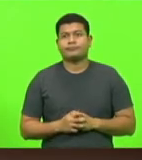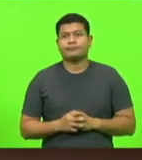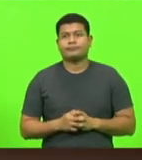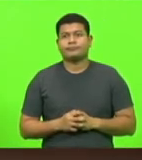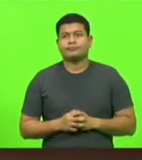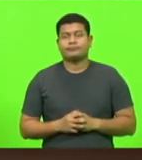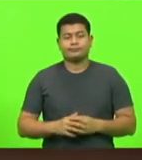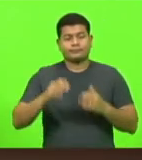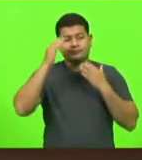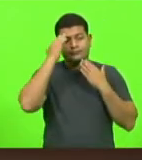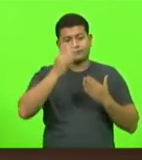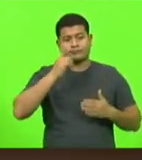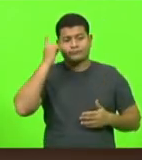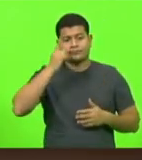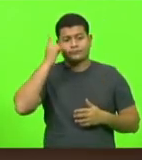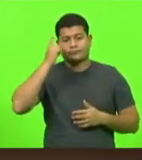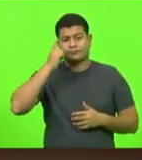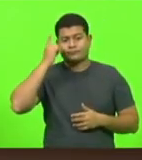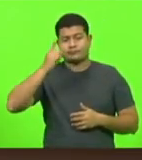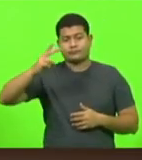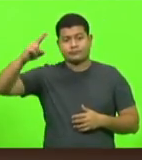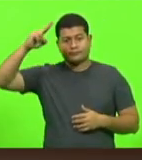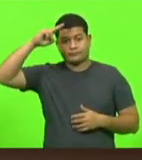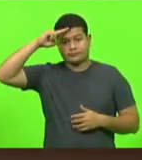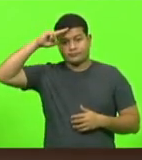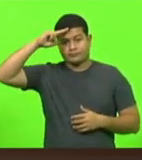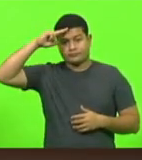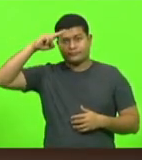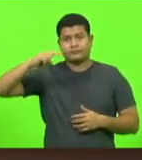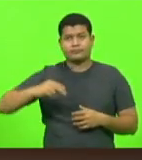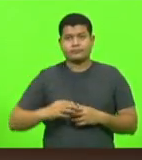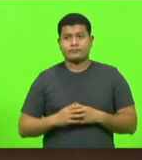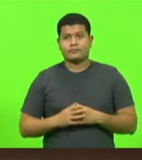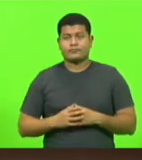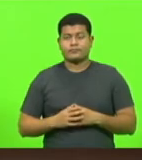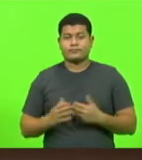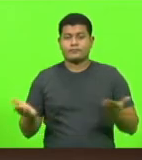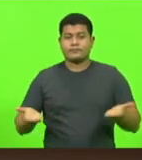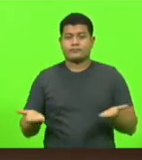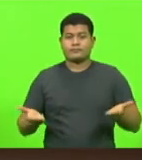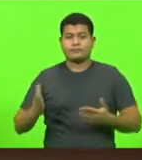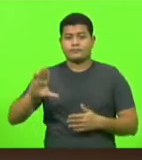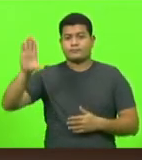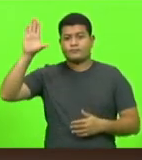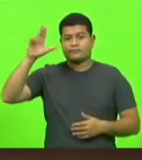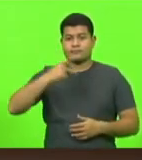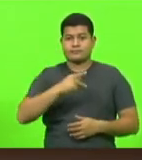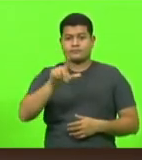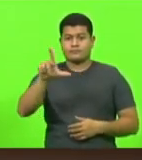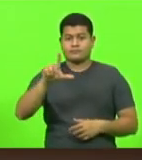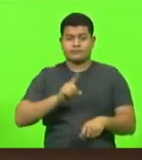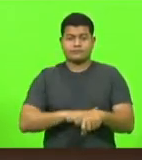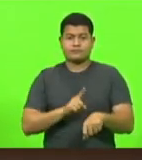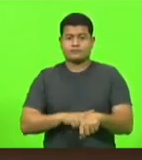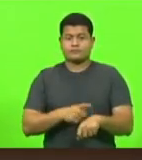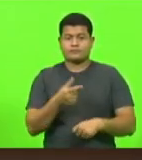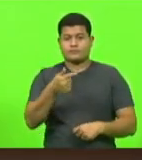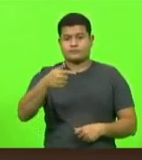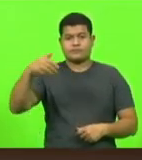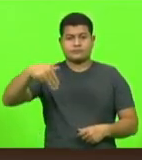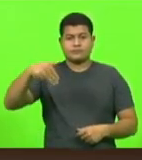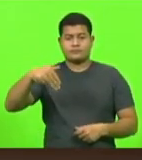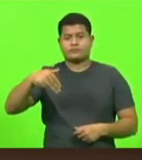Obrigado, deputado Floriano. Com a palavra agora o Partido Liberal, por um tempo de até